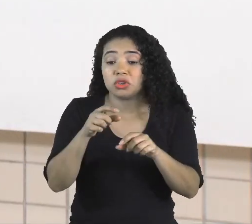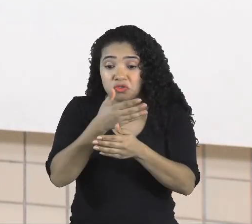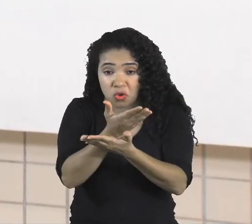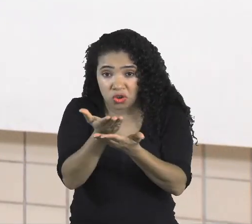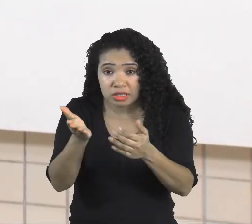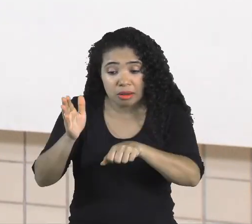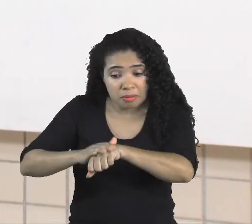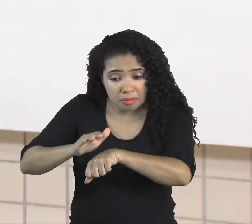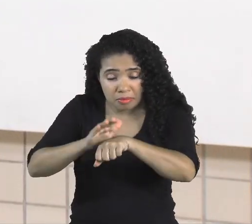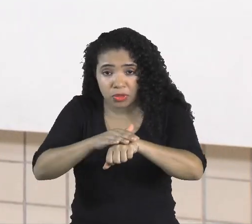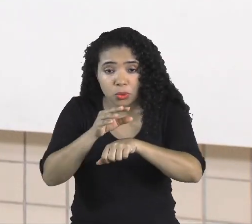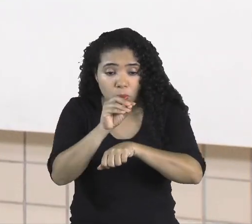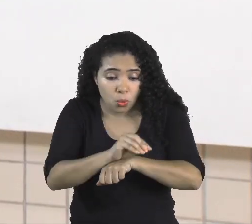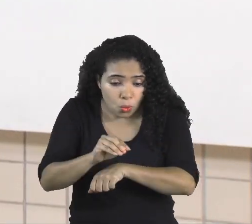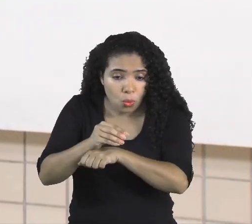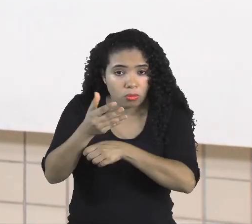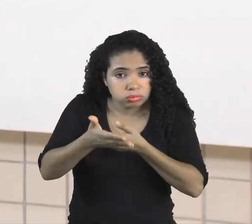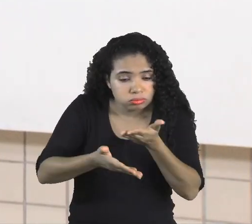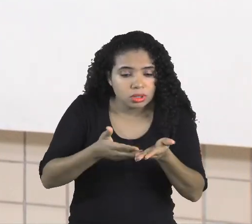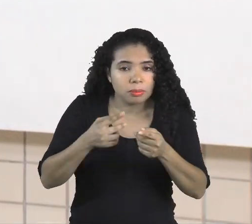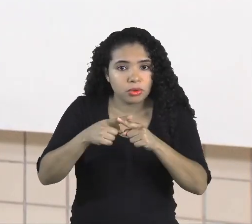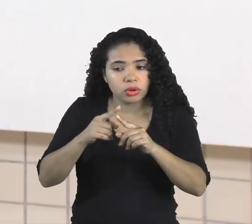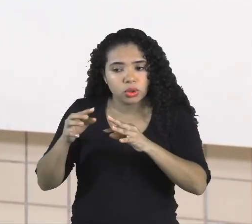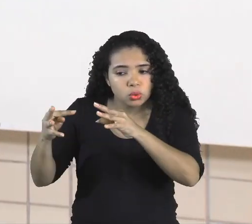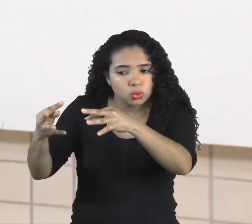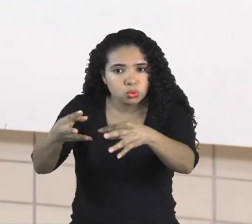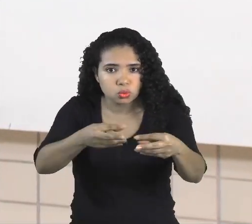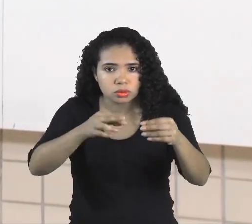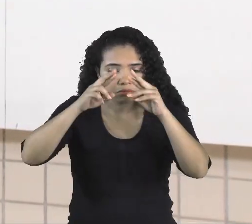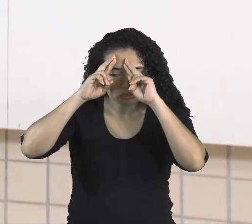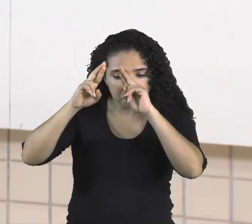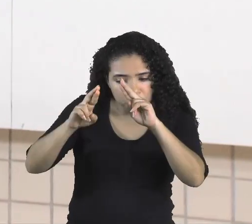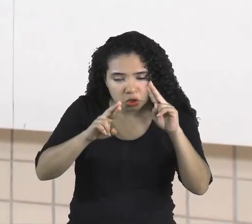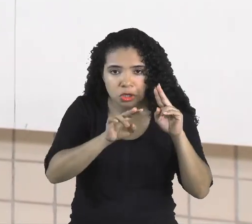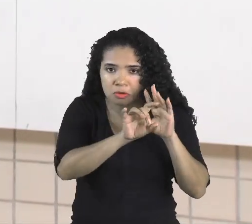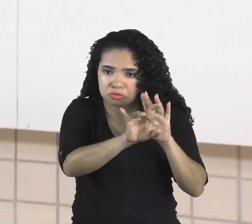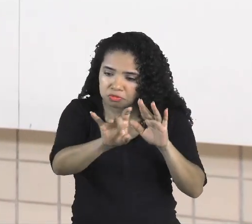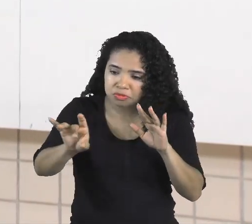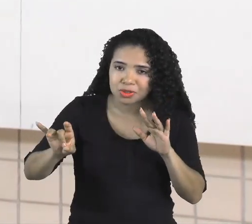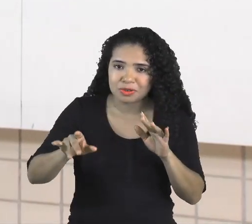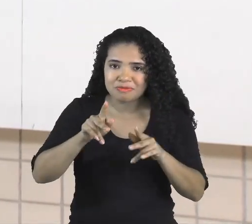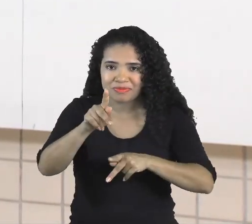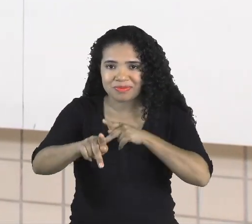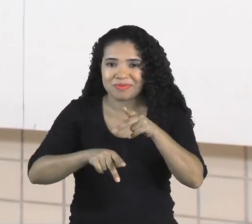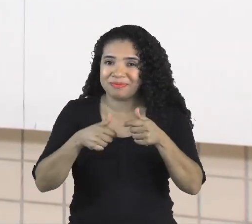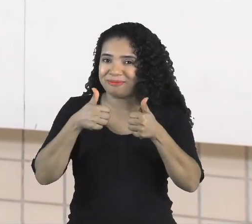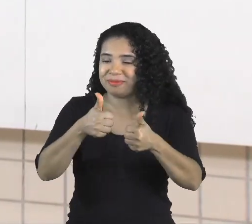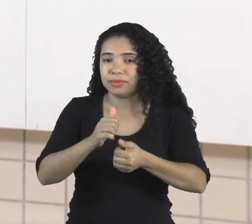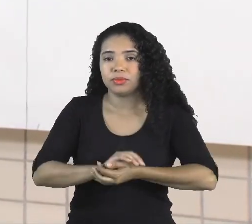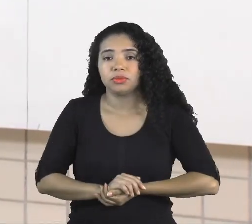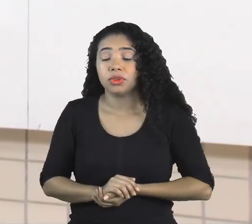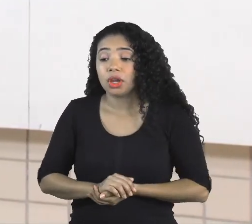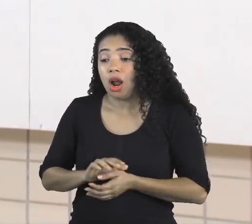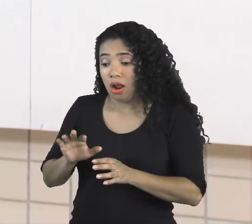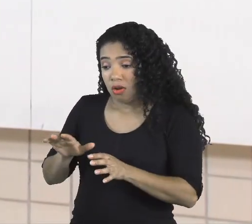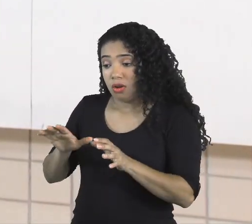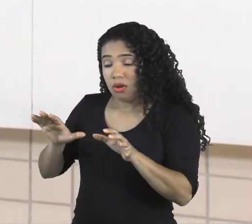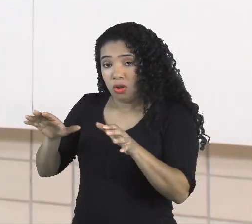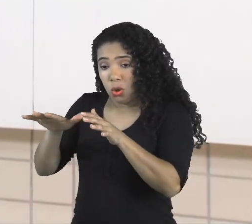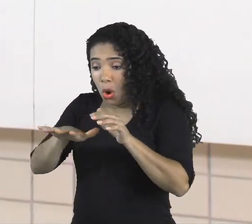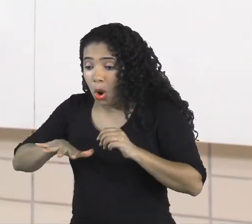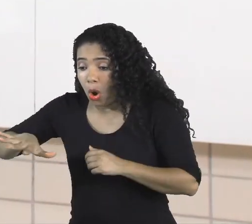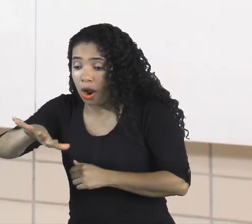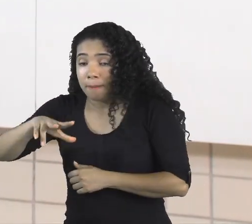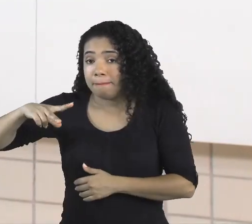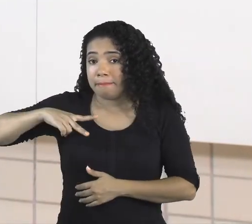é de todos, certo? Alguns exemplos de espaço privado. Privado quer dizer pertence a alguém, a